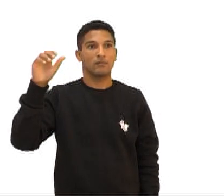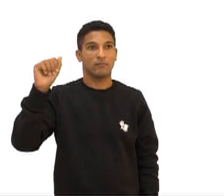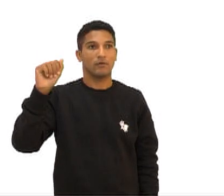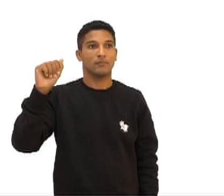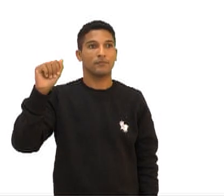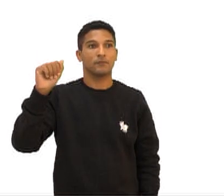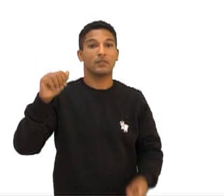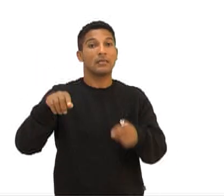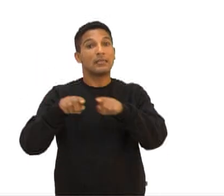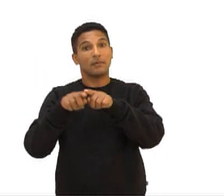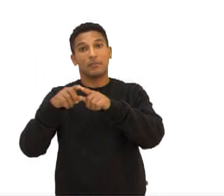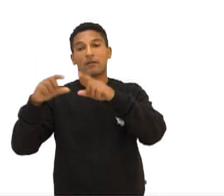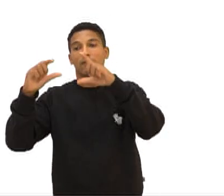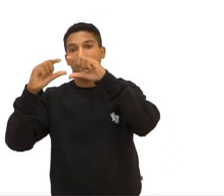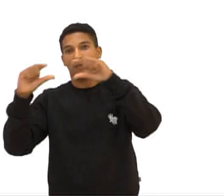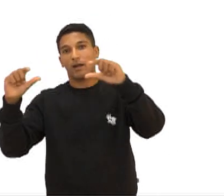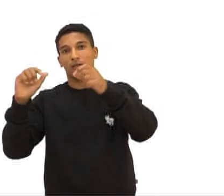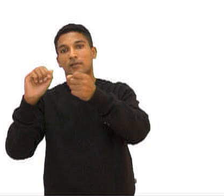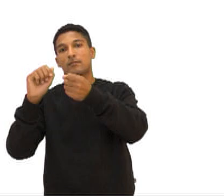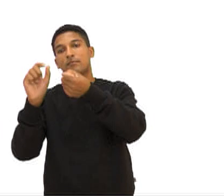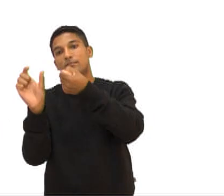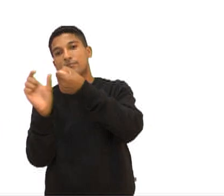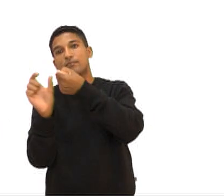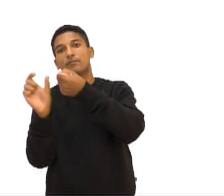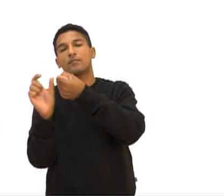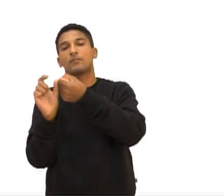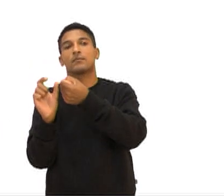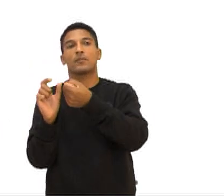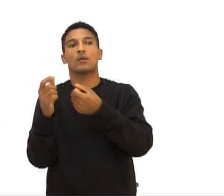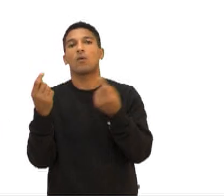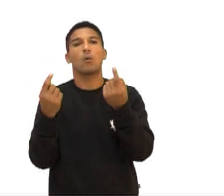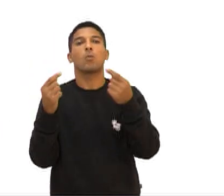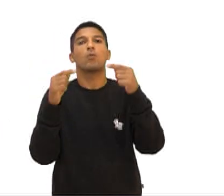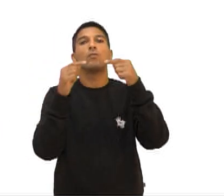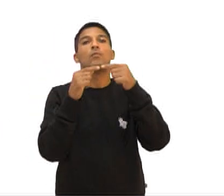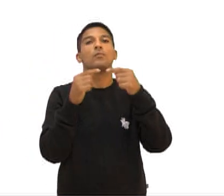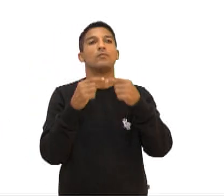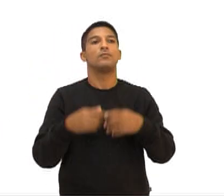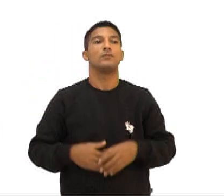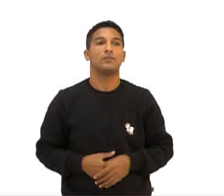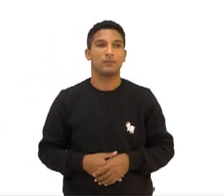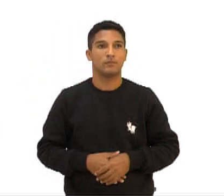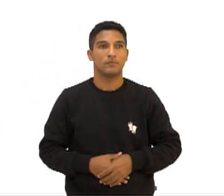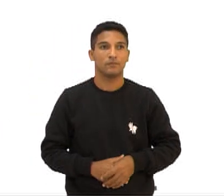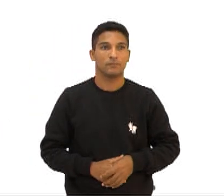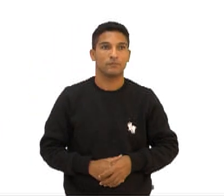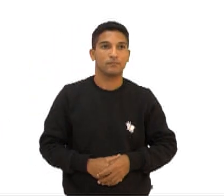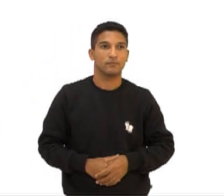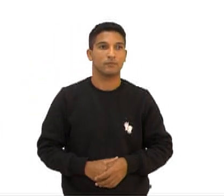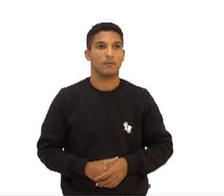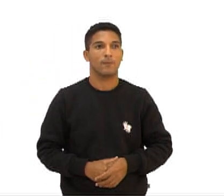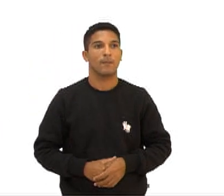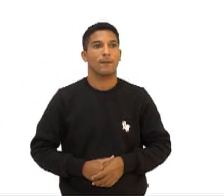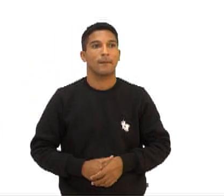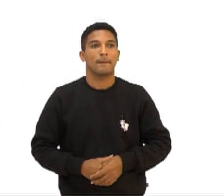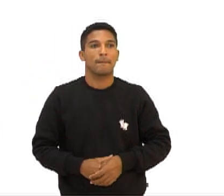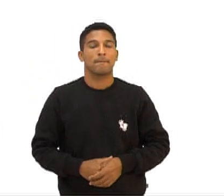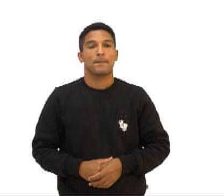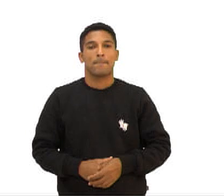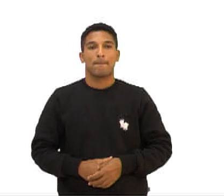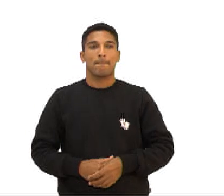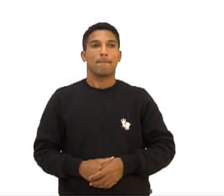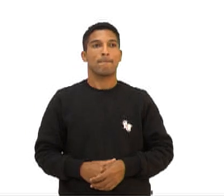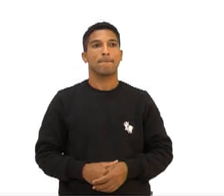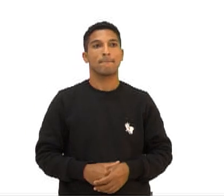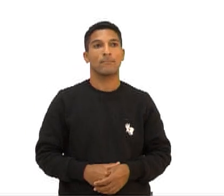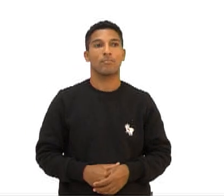subordinada substantiva é 1. A 2. A oração subordinada adjetiva. A. É